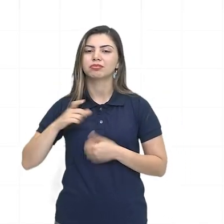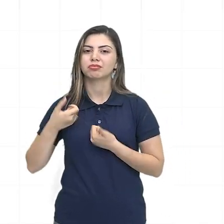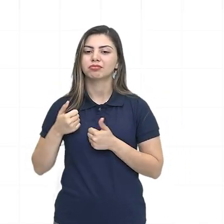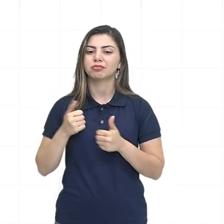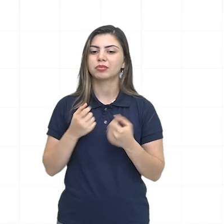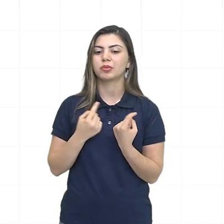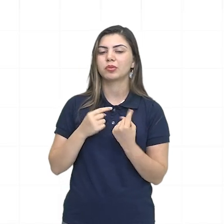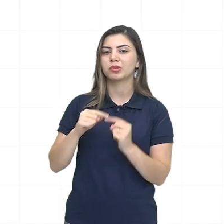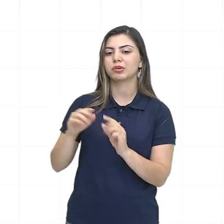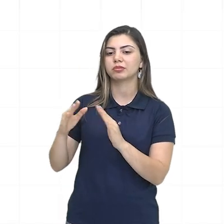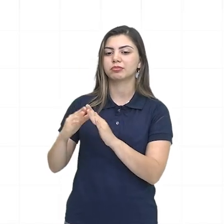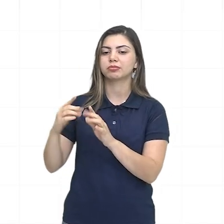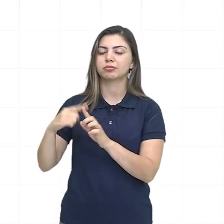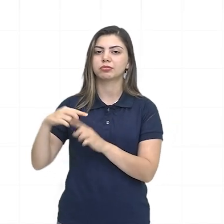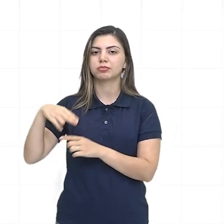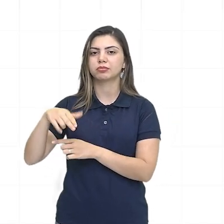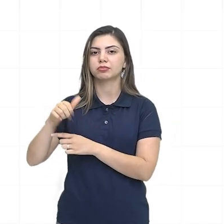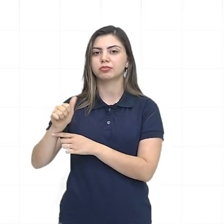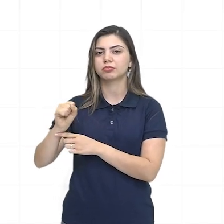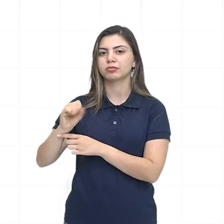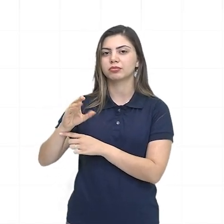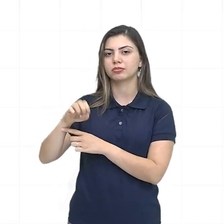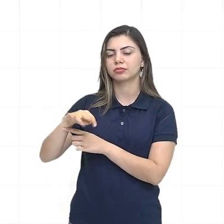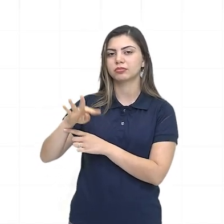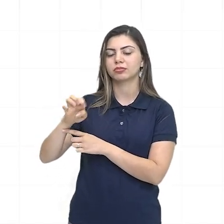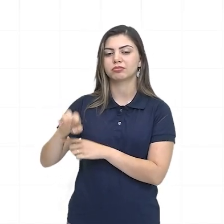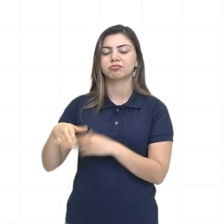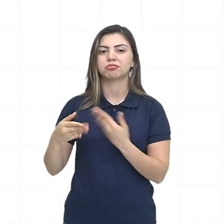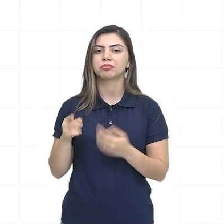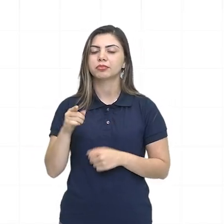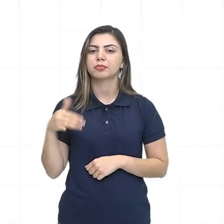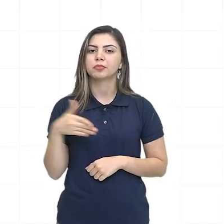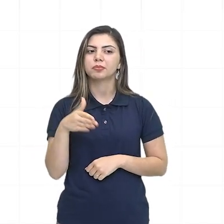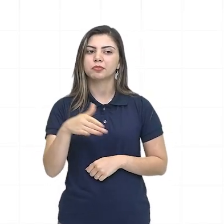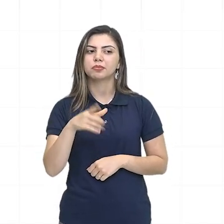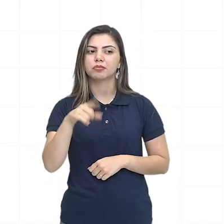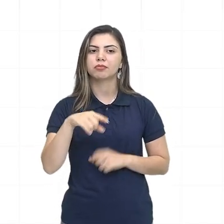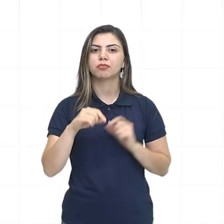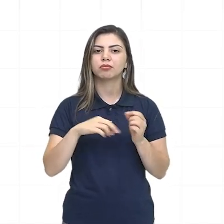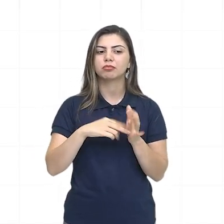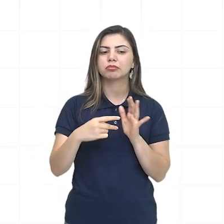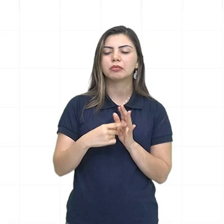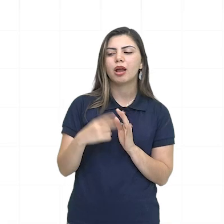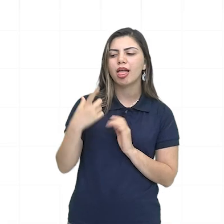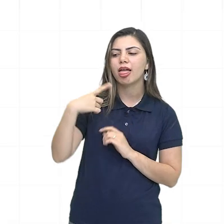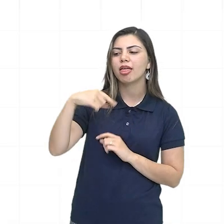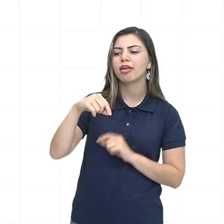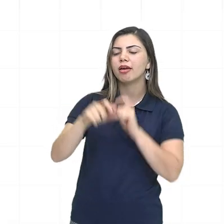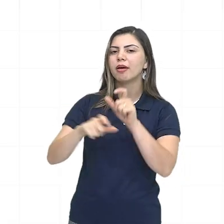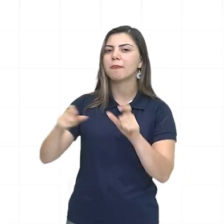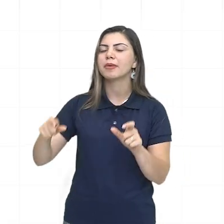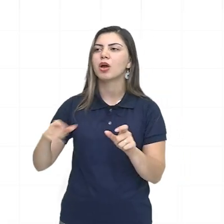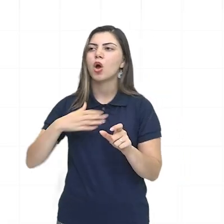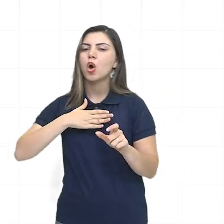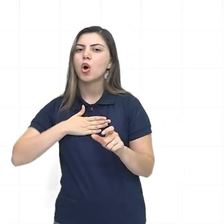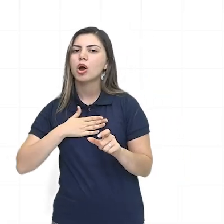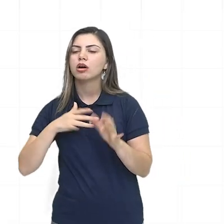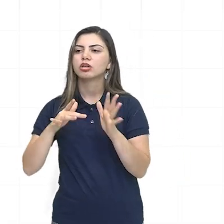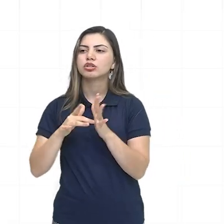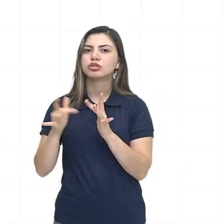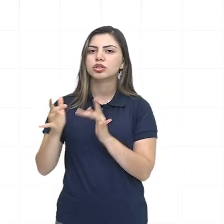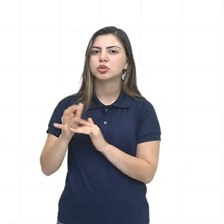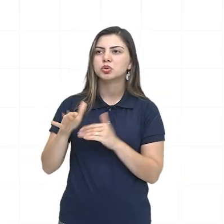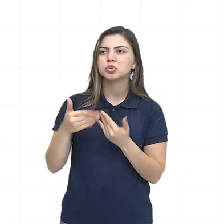contra a igreja nascente. O peixe era uma espécie de código ali para dizer quem era amigo de Jesus e quem